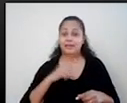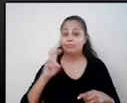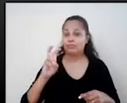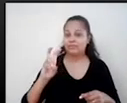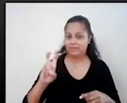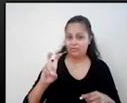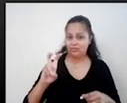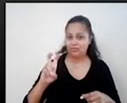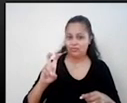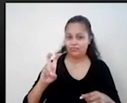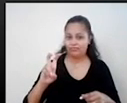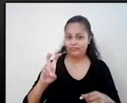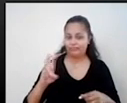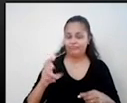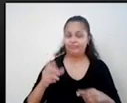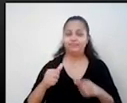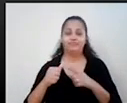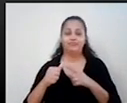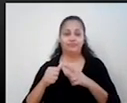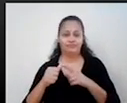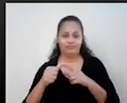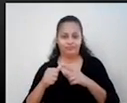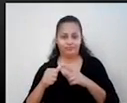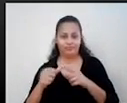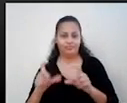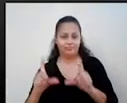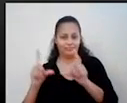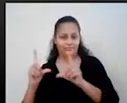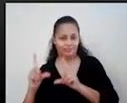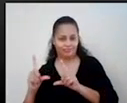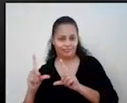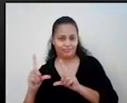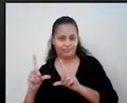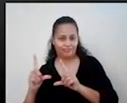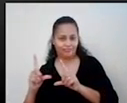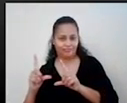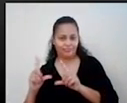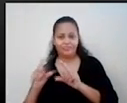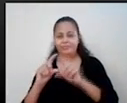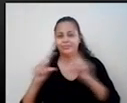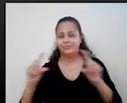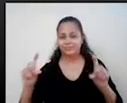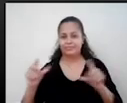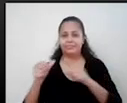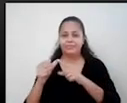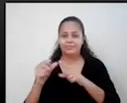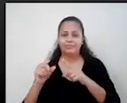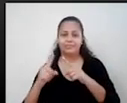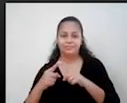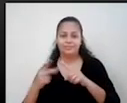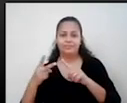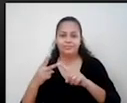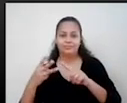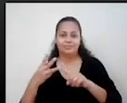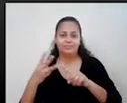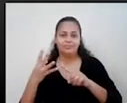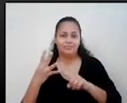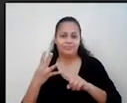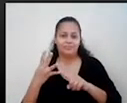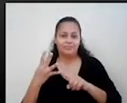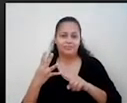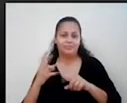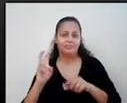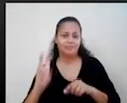temos 5, tá? O predicativo, o explicativo, o especificativo, enumerativo